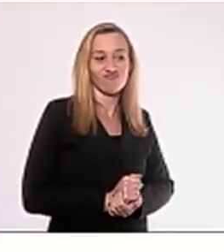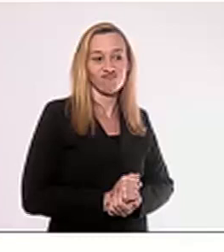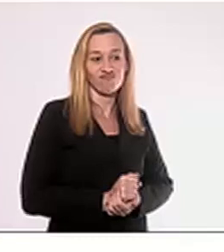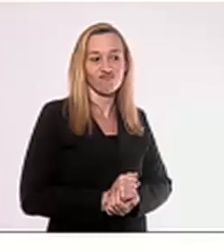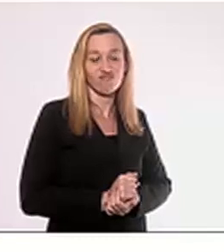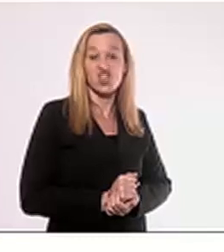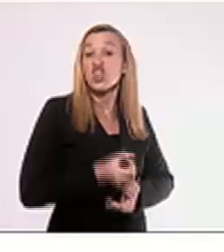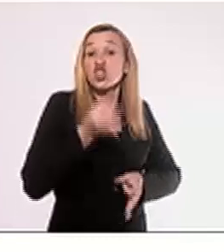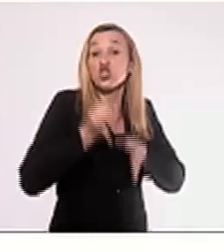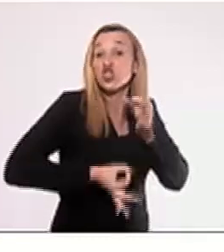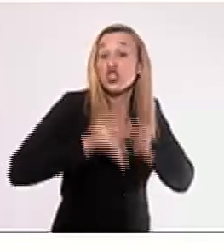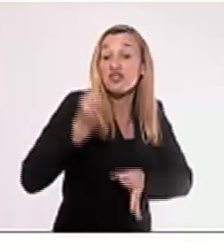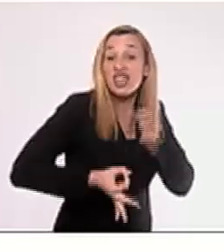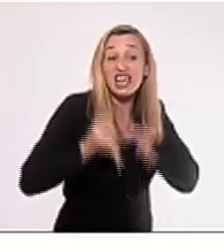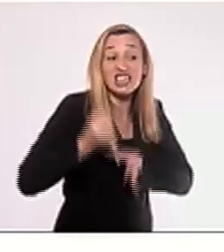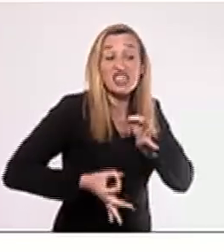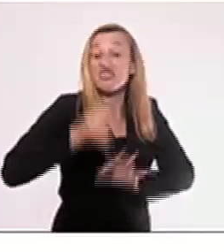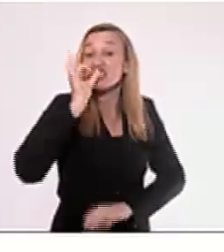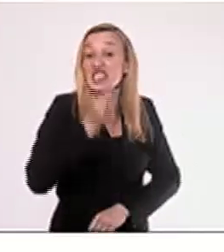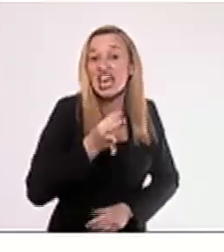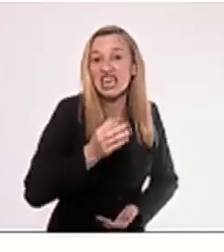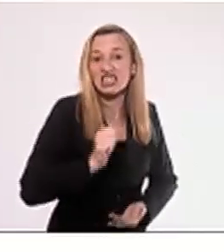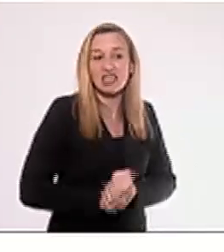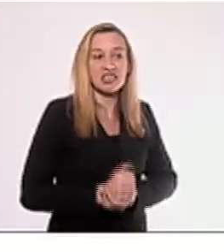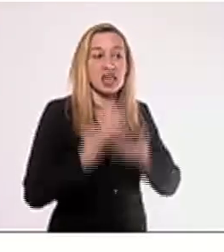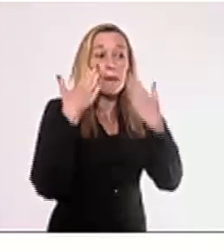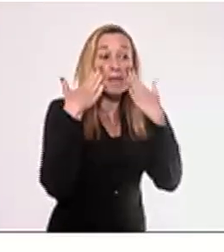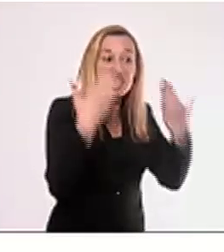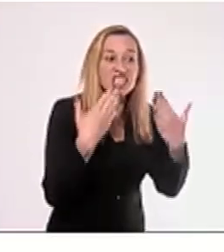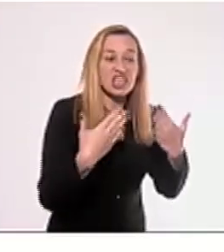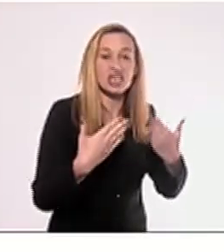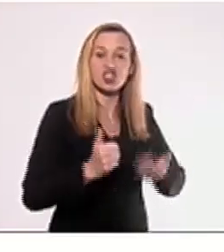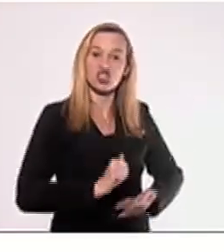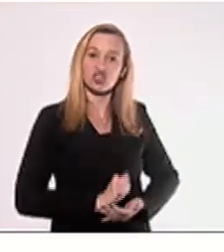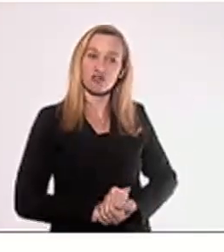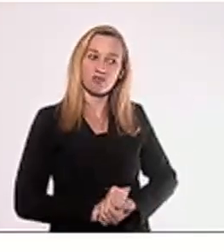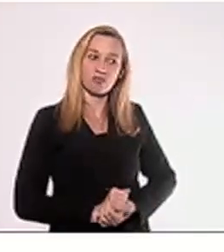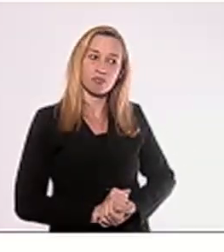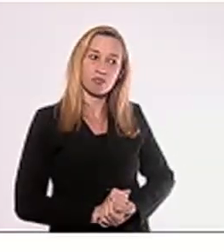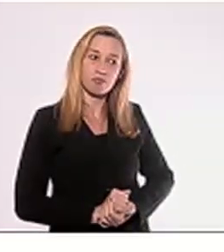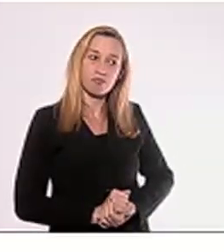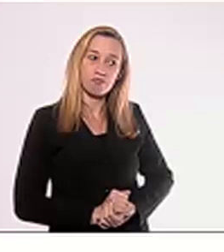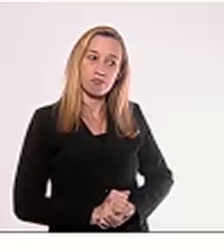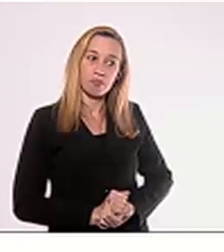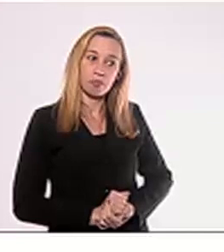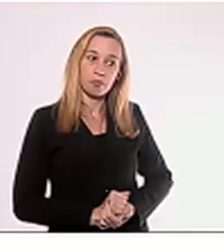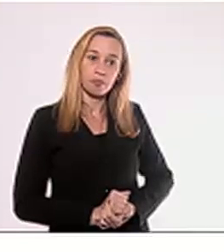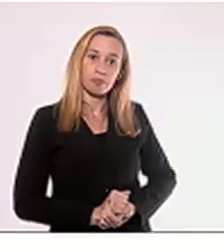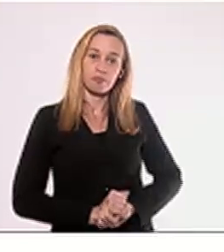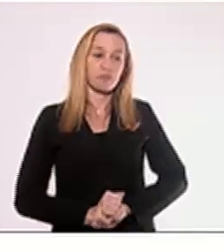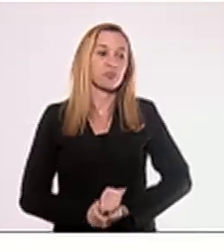uma justificativa clara que se apresente minimamente.